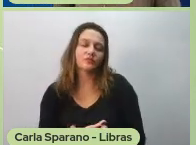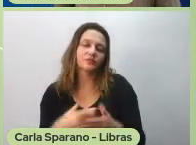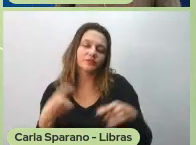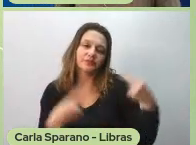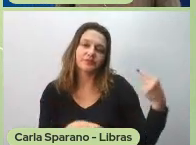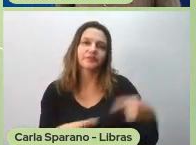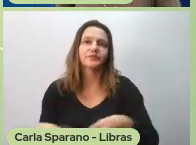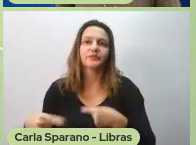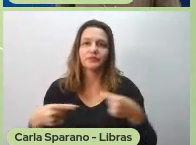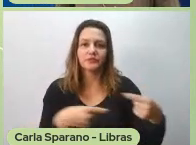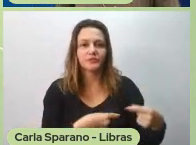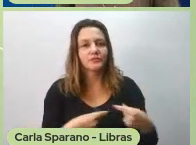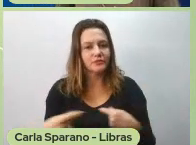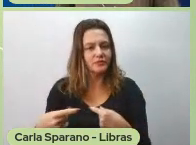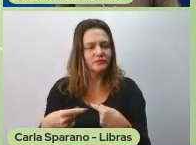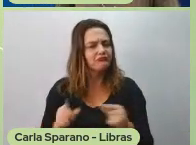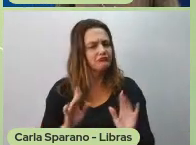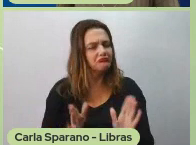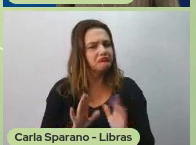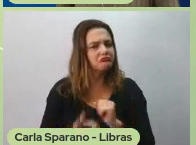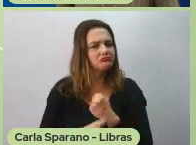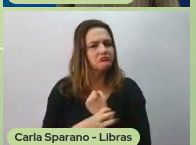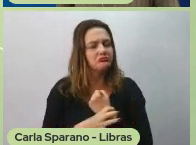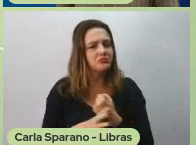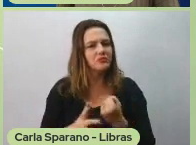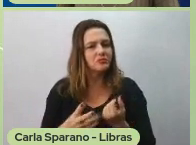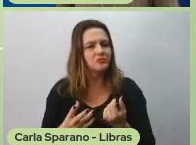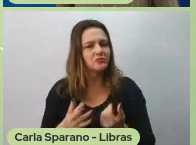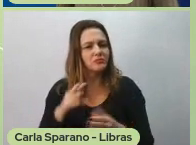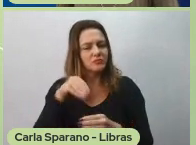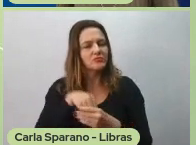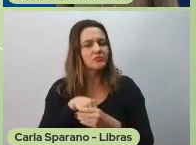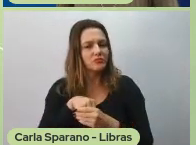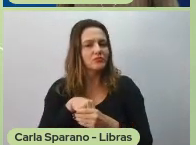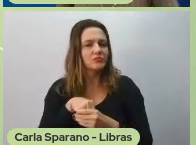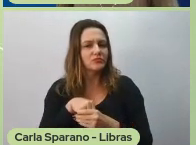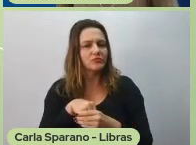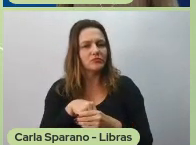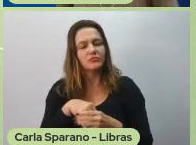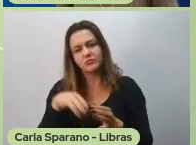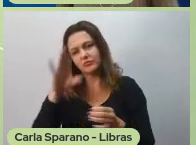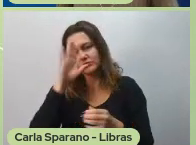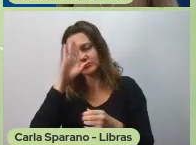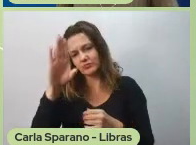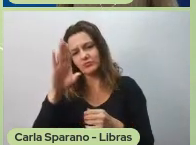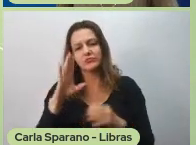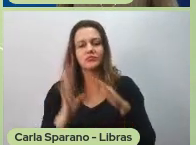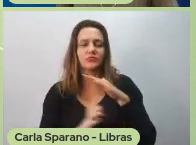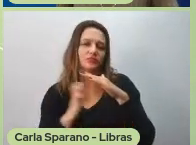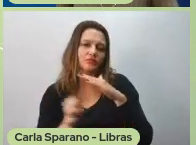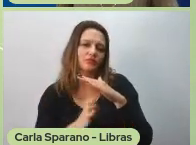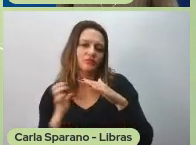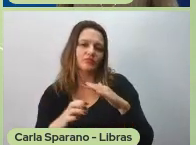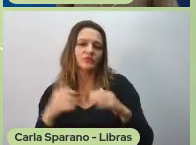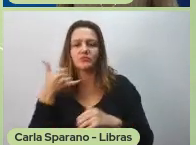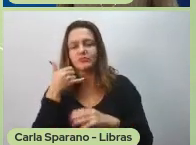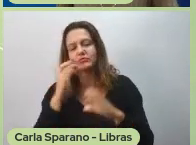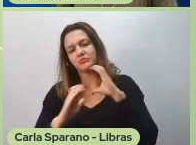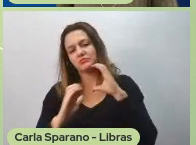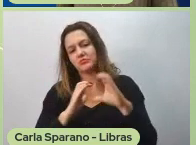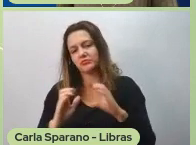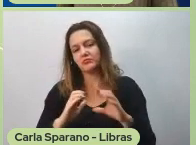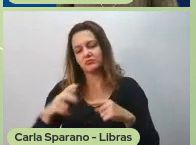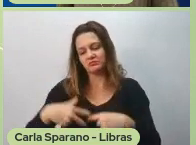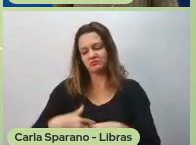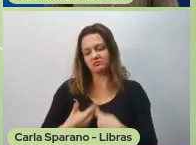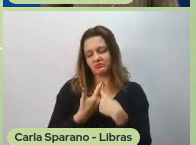debate consolidado dentro, pelo menos considerando aí as principais empresas de telecomunicações, me corrija se eu estiver errado, Marise, se